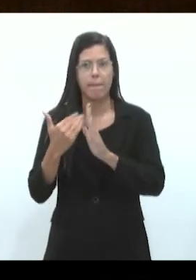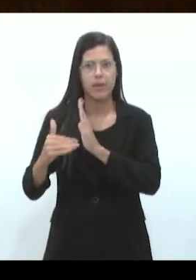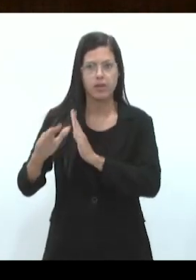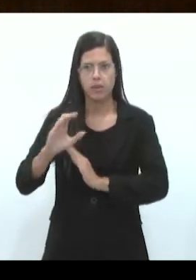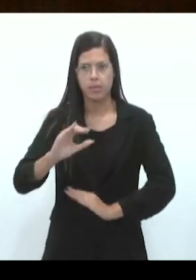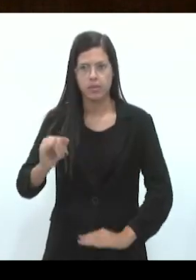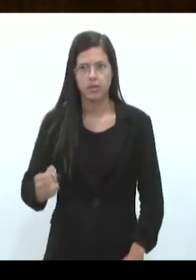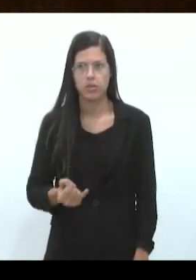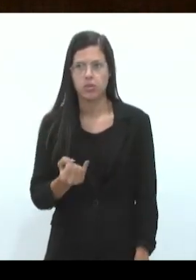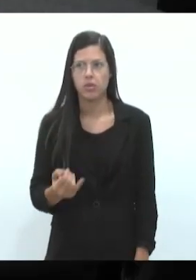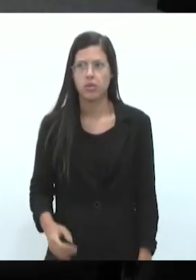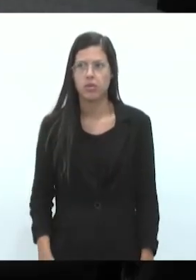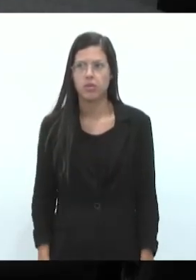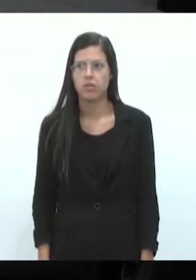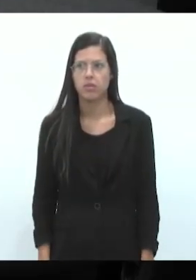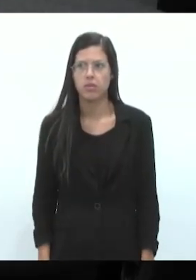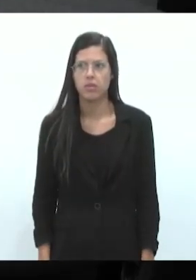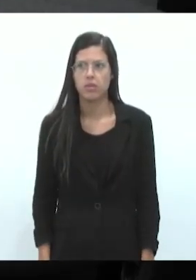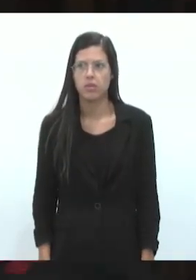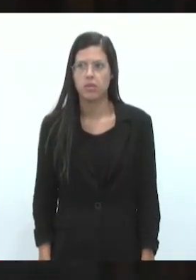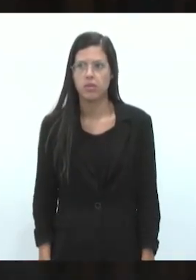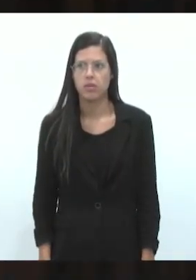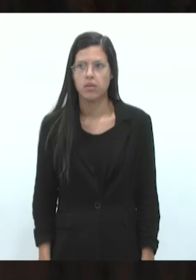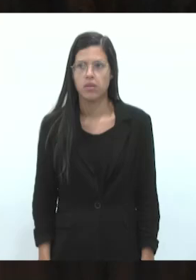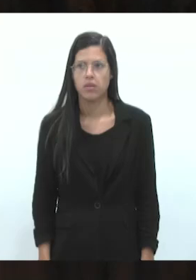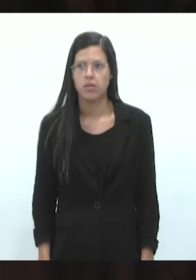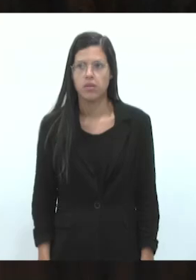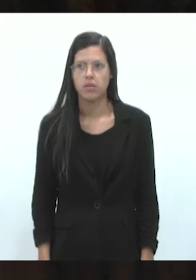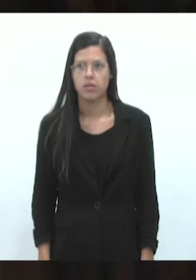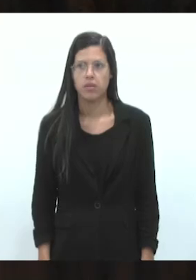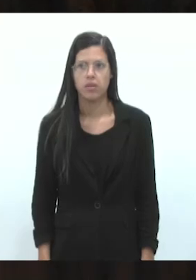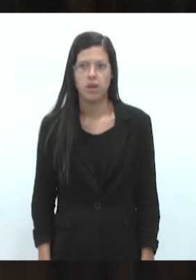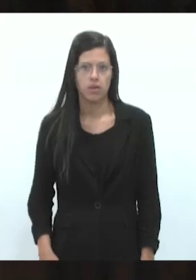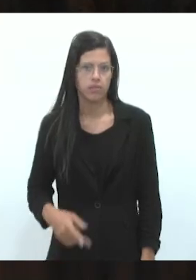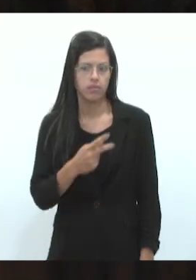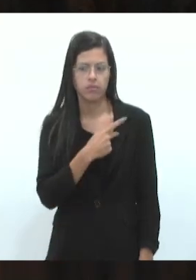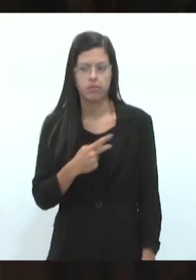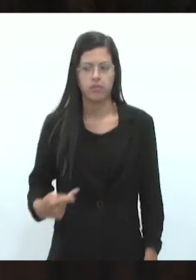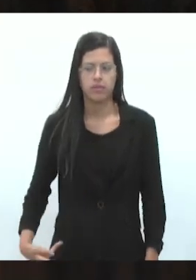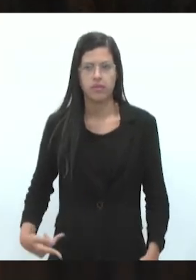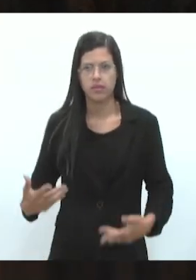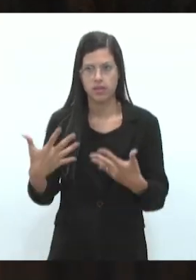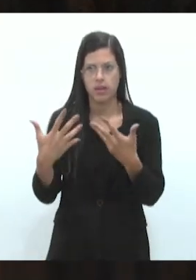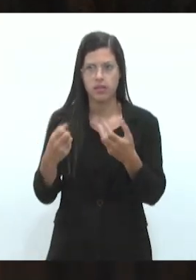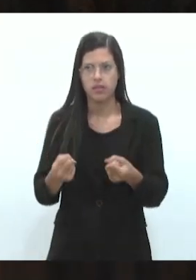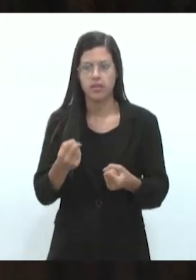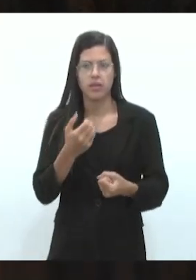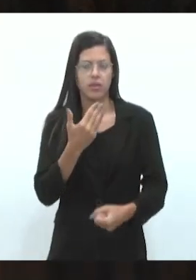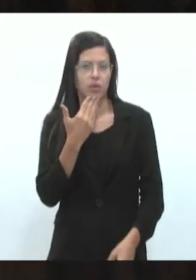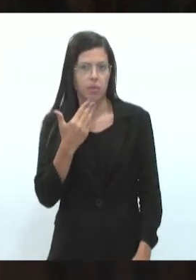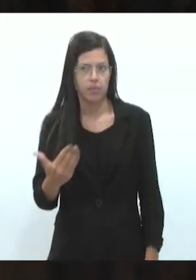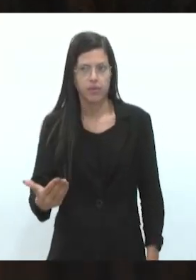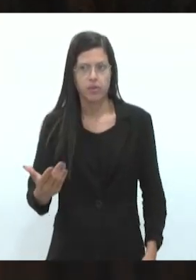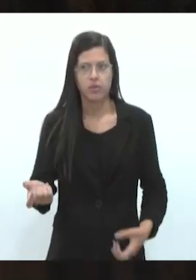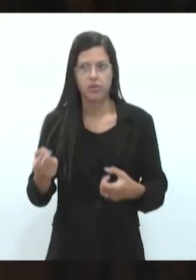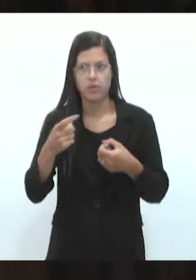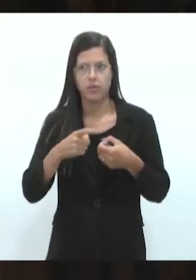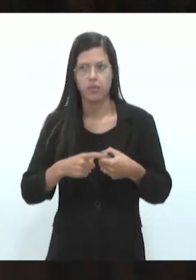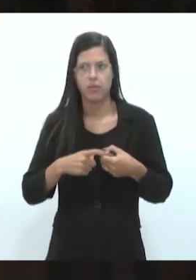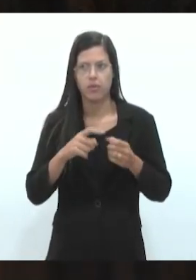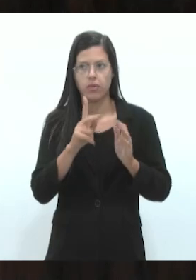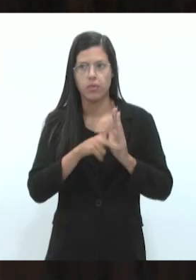anexação. A presidência defende o pedido de Vossa Excelência e retorna o projeto à CCJ.